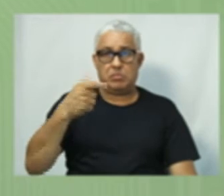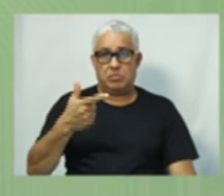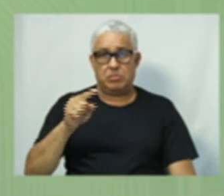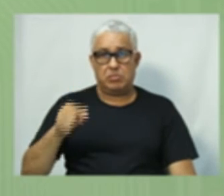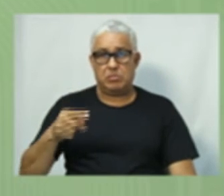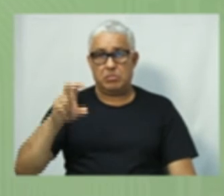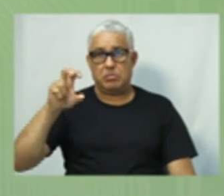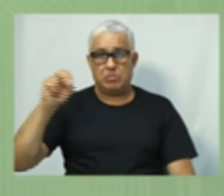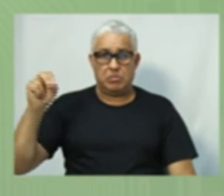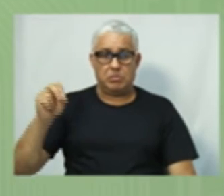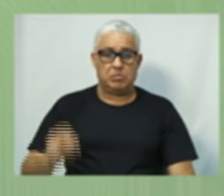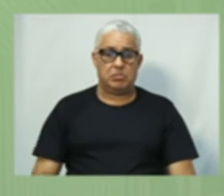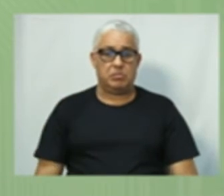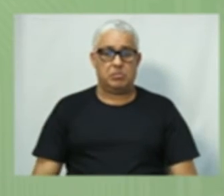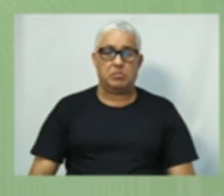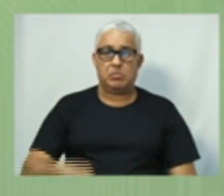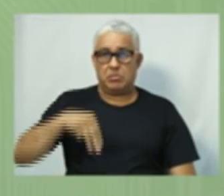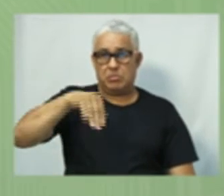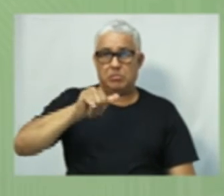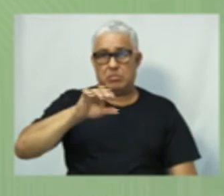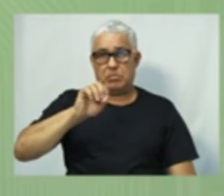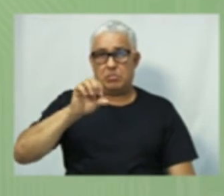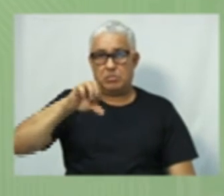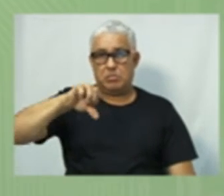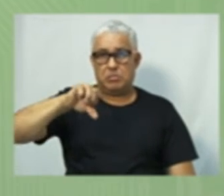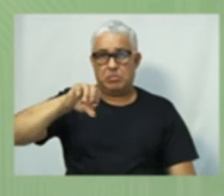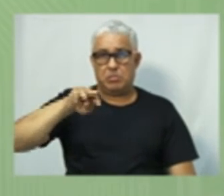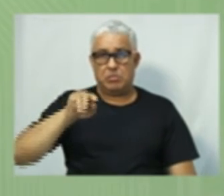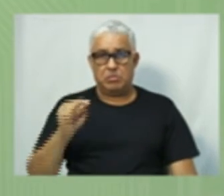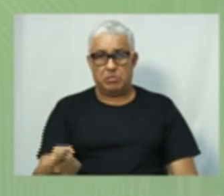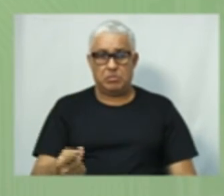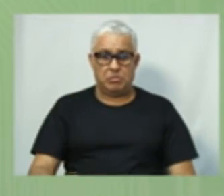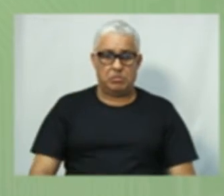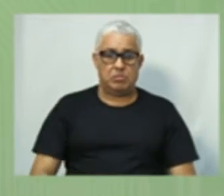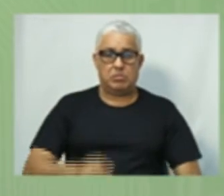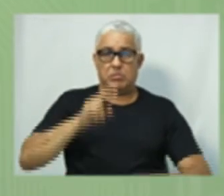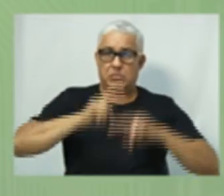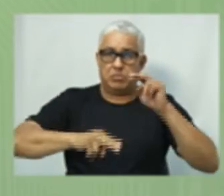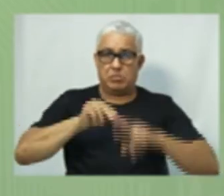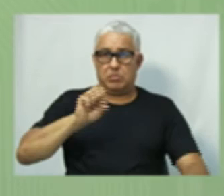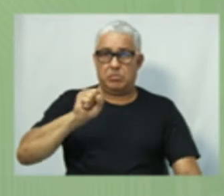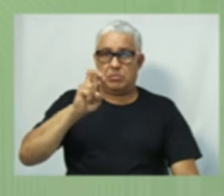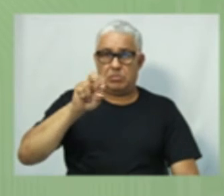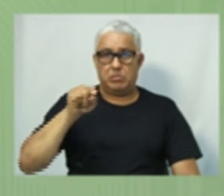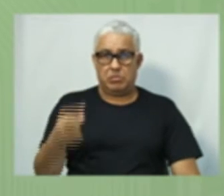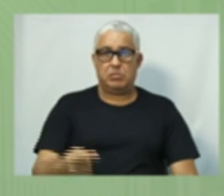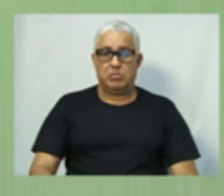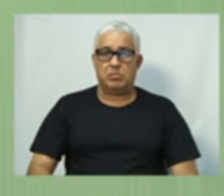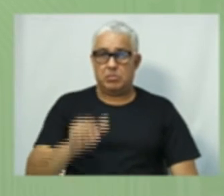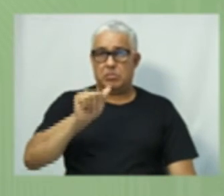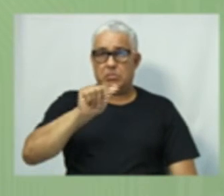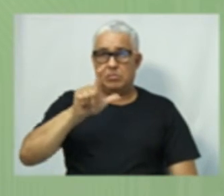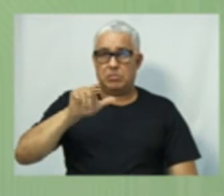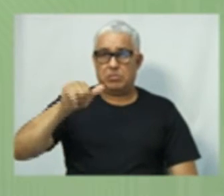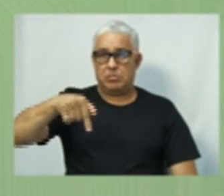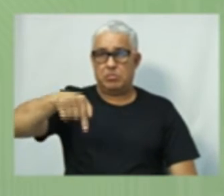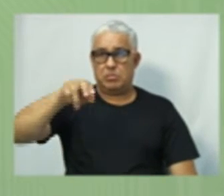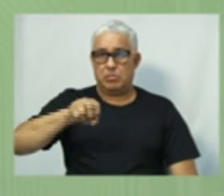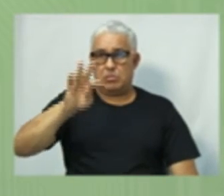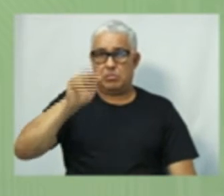Maio, 93.000. Junho, 85.000. Qual é a alíquota? A alíquota,